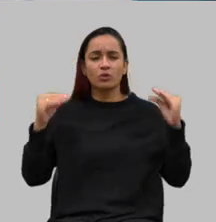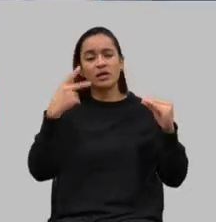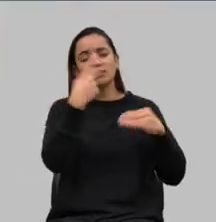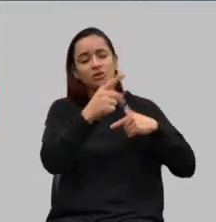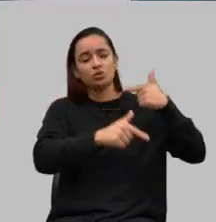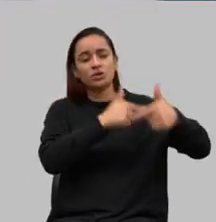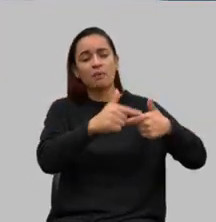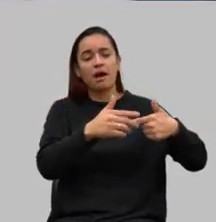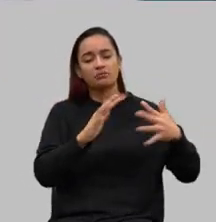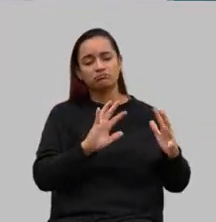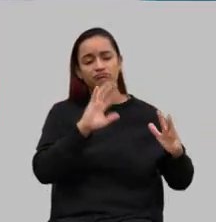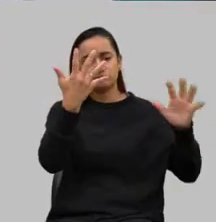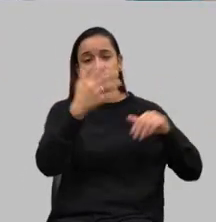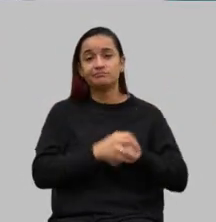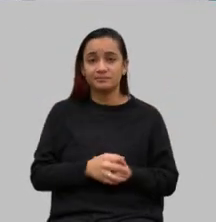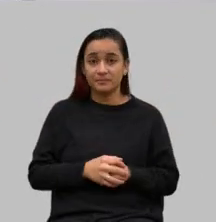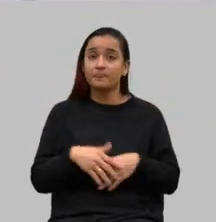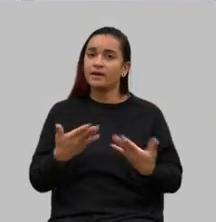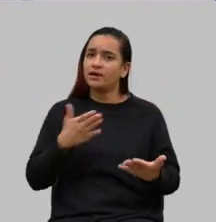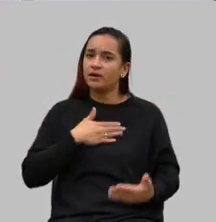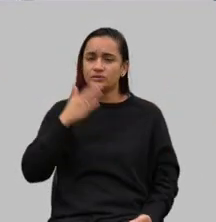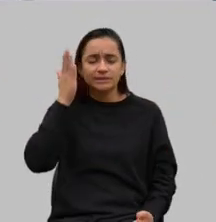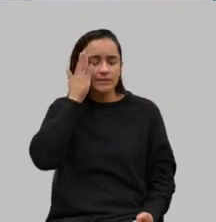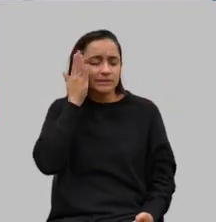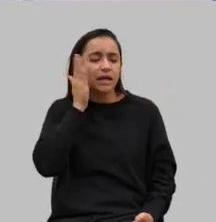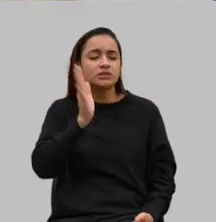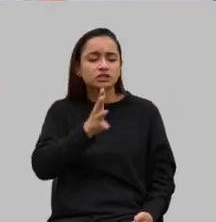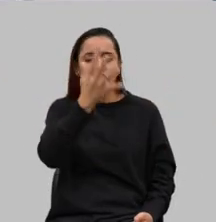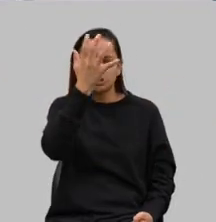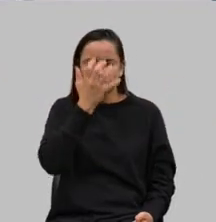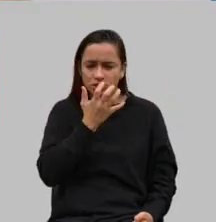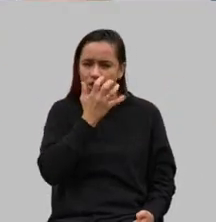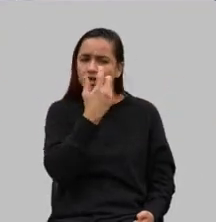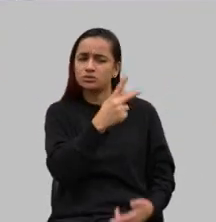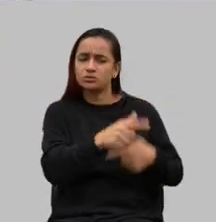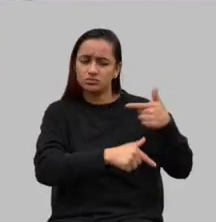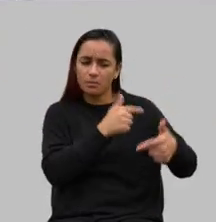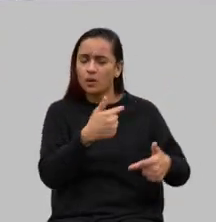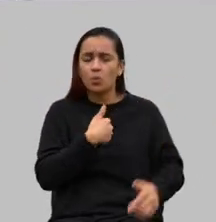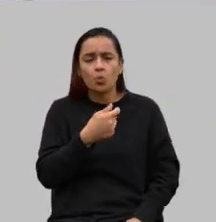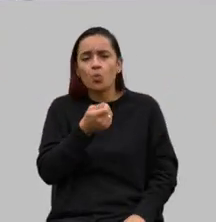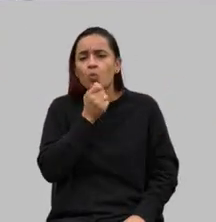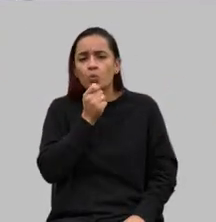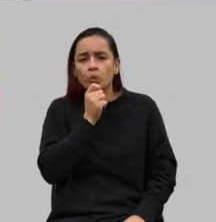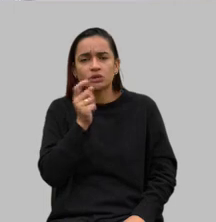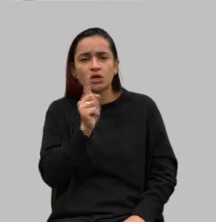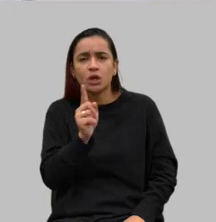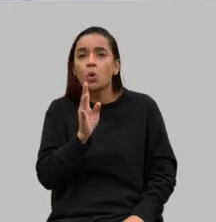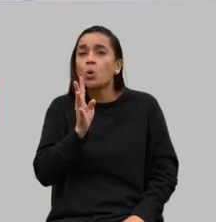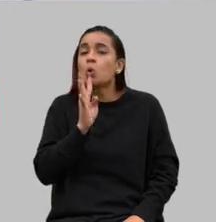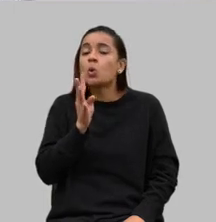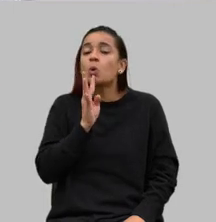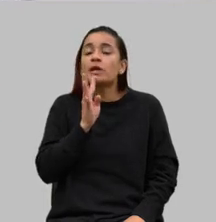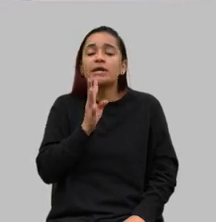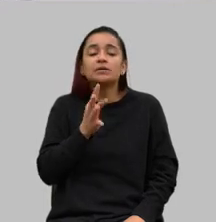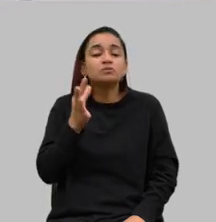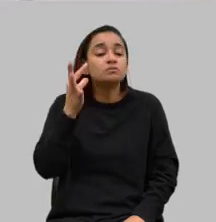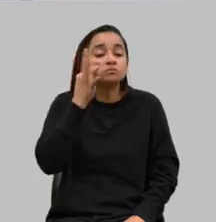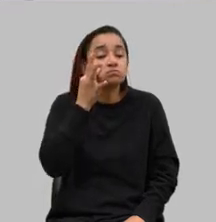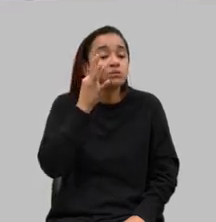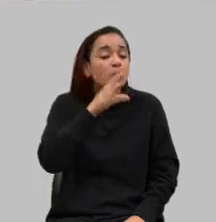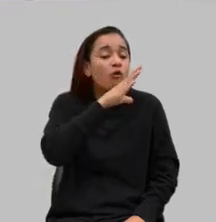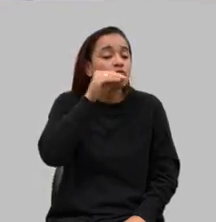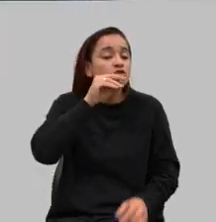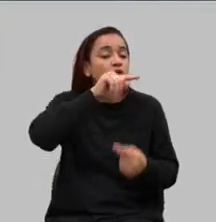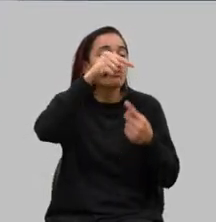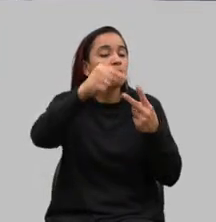Eh sei da seriedade né Não conheço pessoalmente né o servidores mas a gente